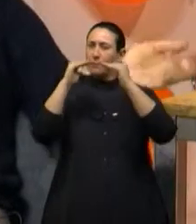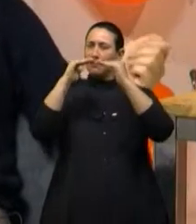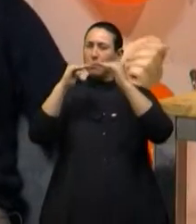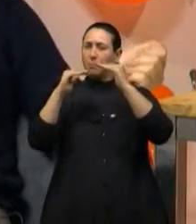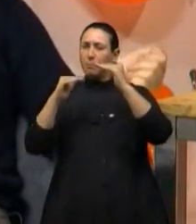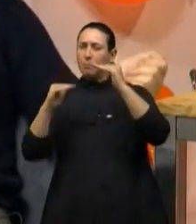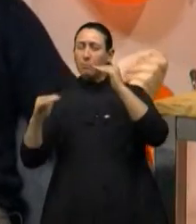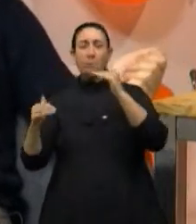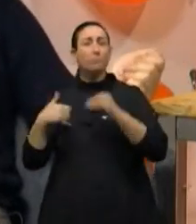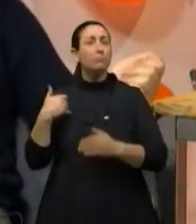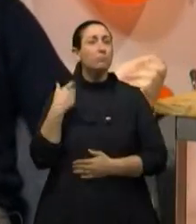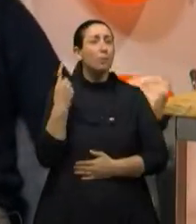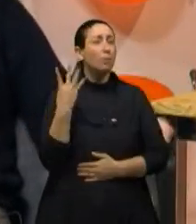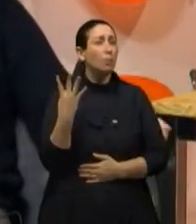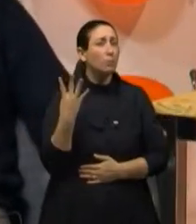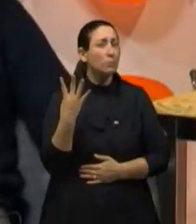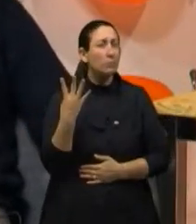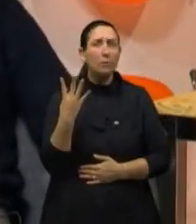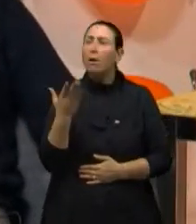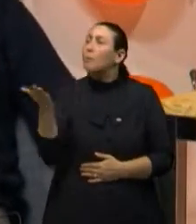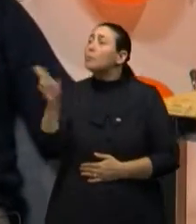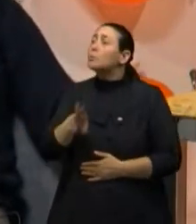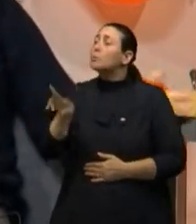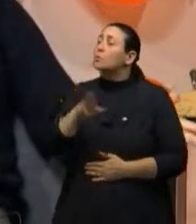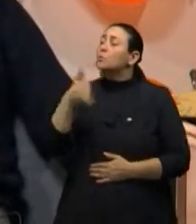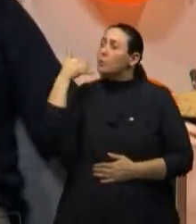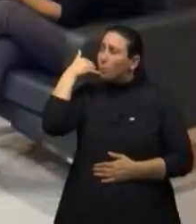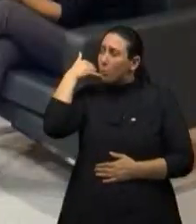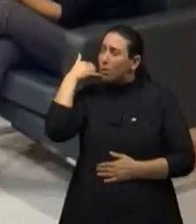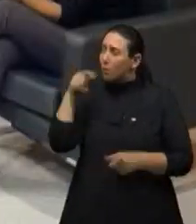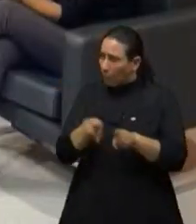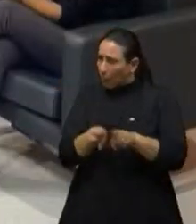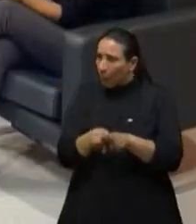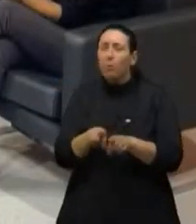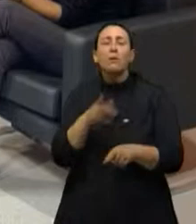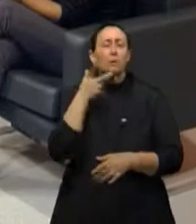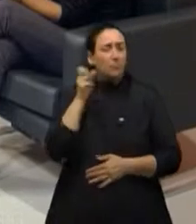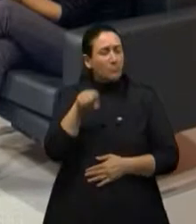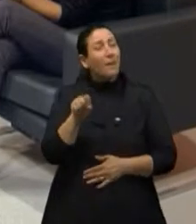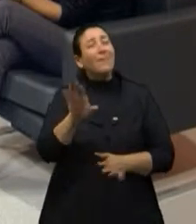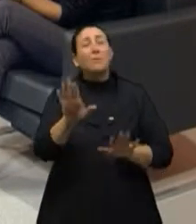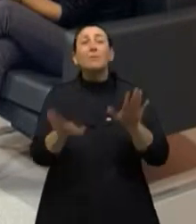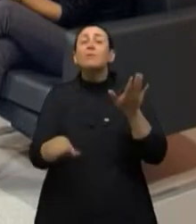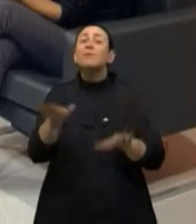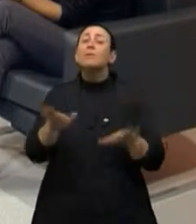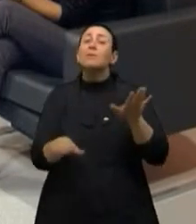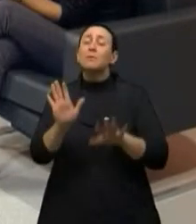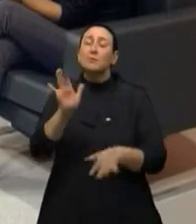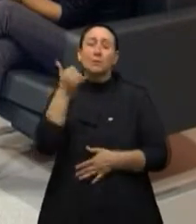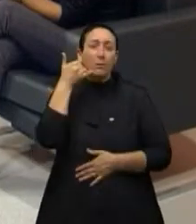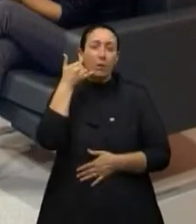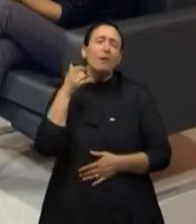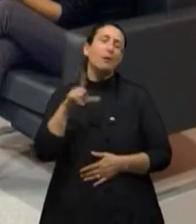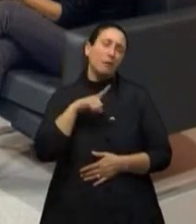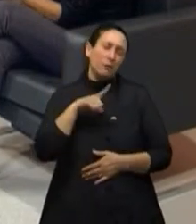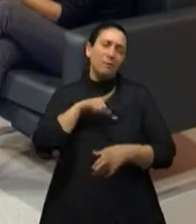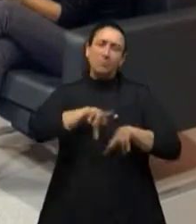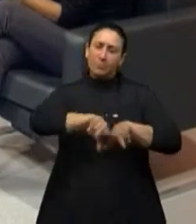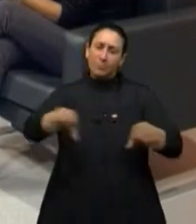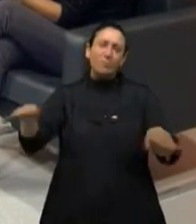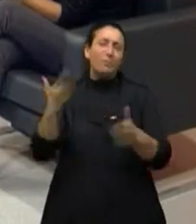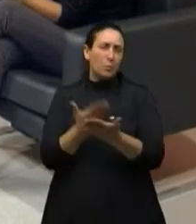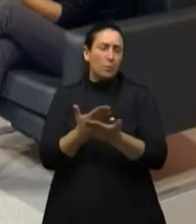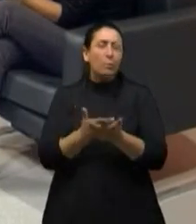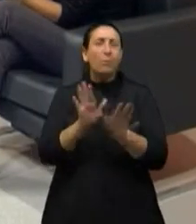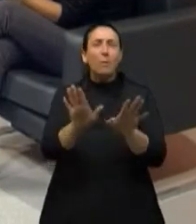com 14 anos de idade e o uso do celular também ajuda mas aí depende hoje tem vários estudos sobre isso